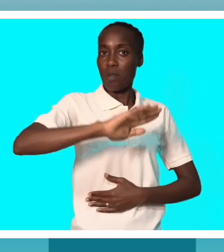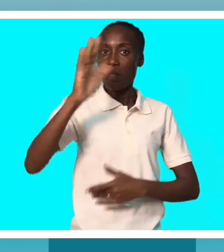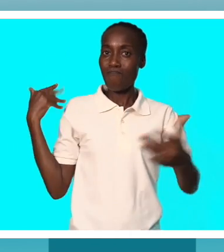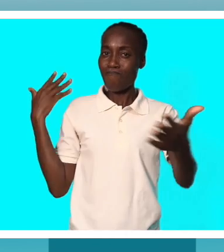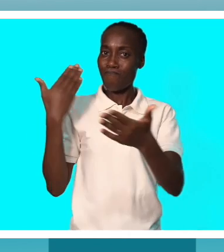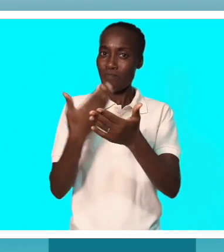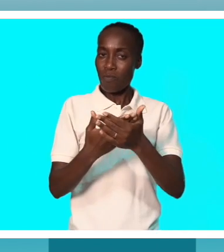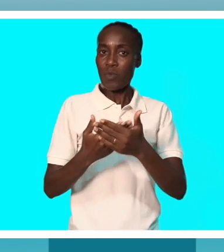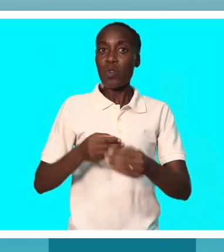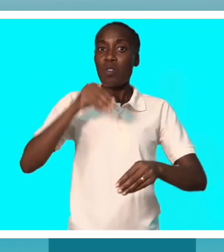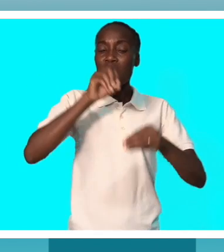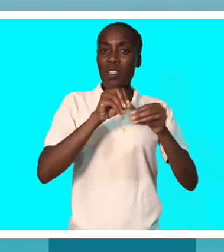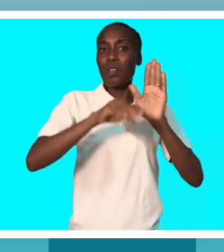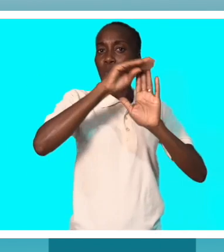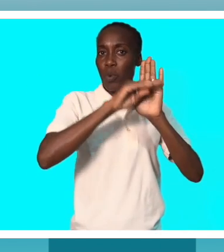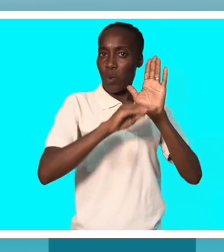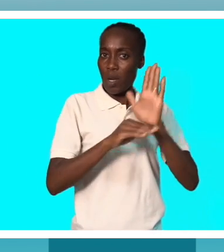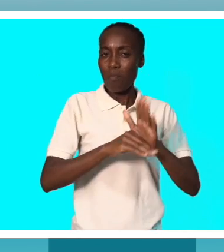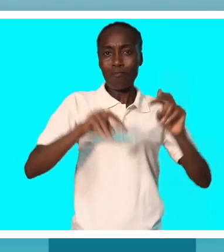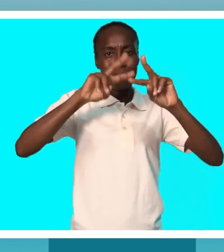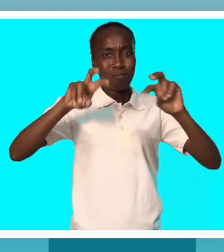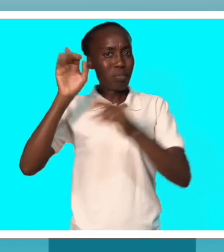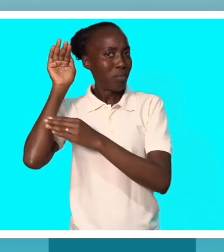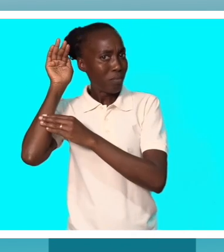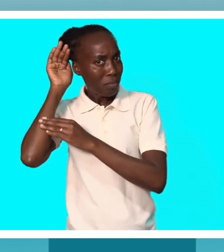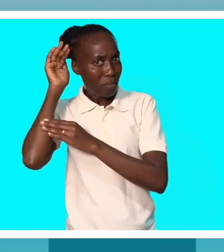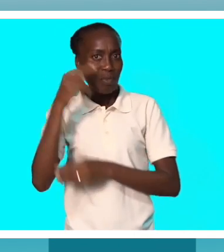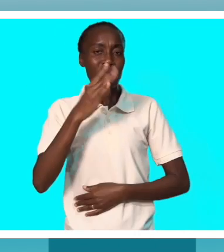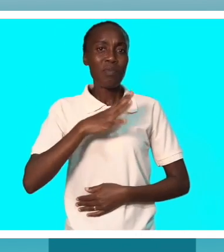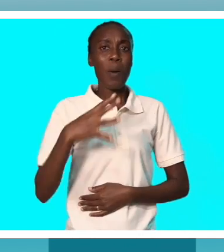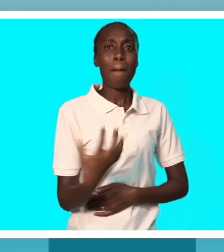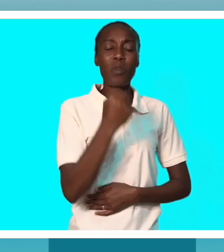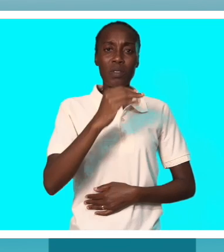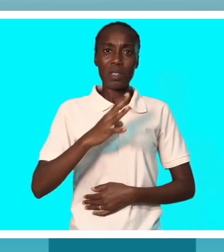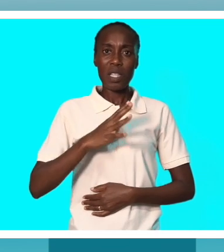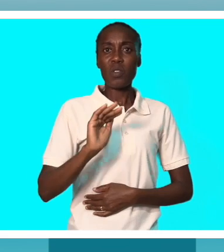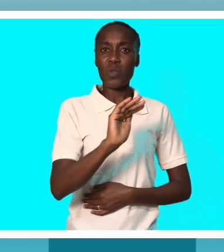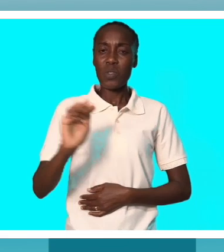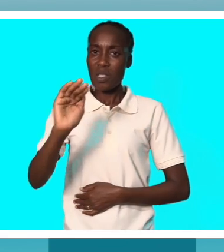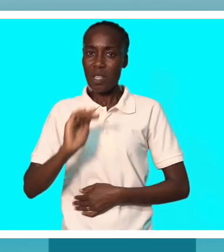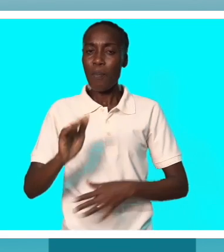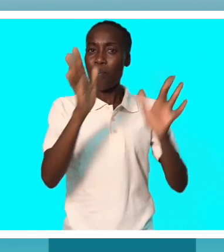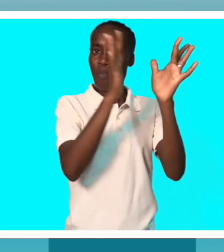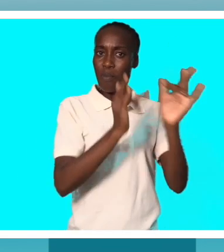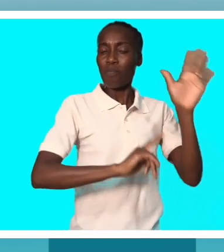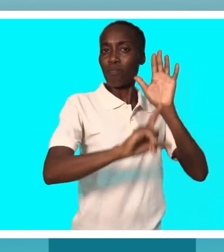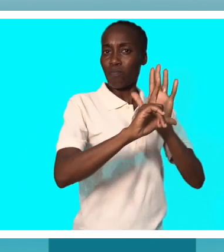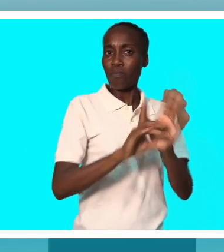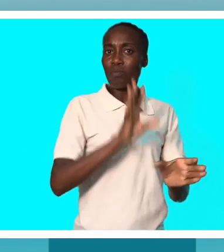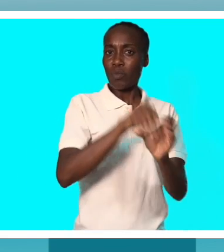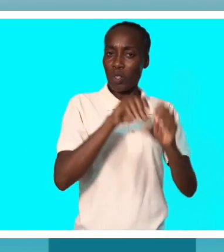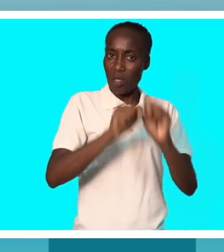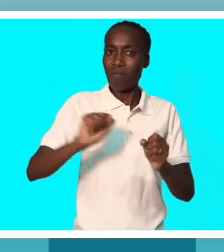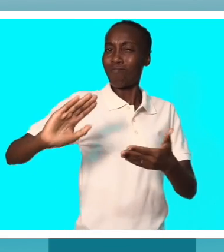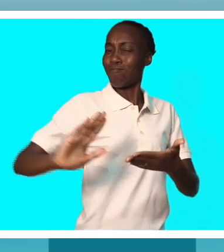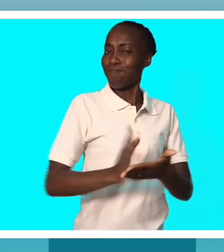durante o processo da agenda nacional, das consultas, ficou evidente que, para que tenhamos uma sociedade democrática e inclusiva, é importante que